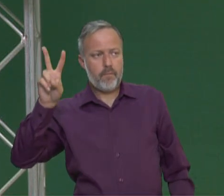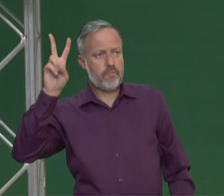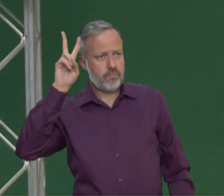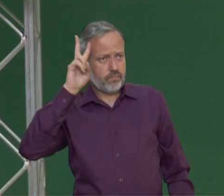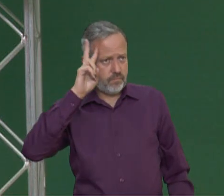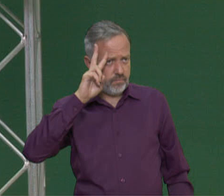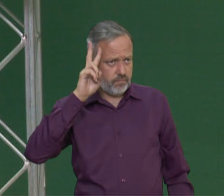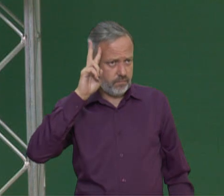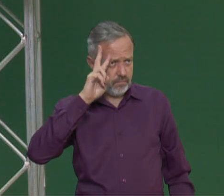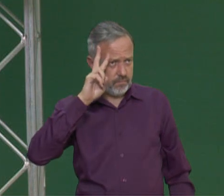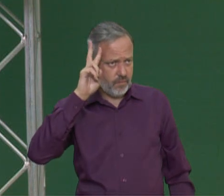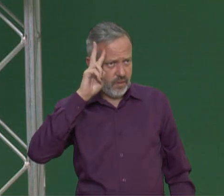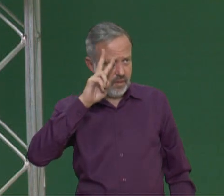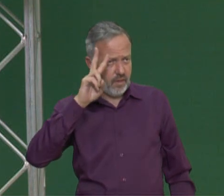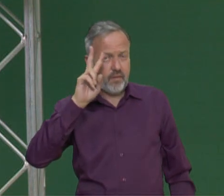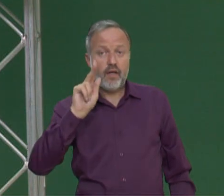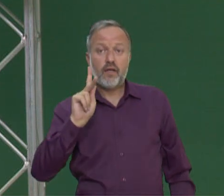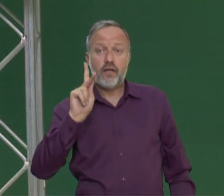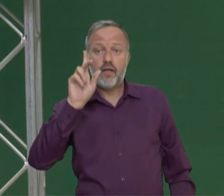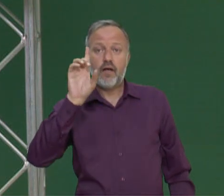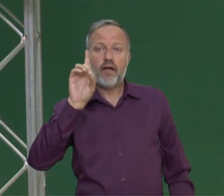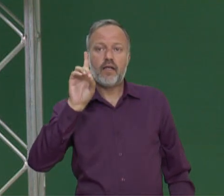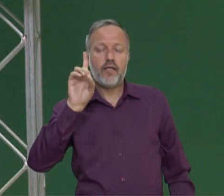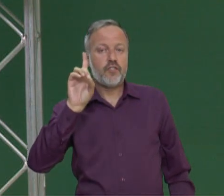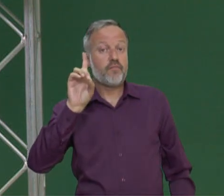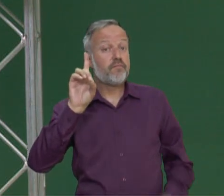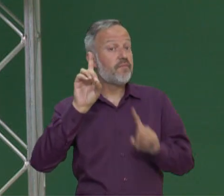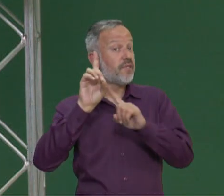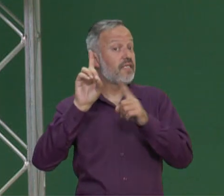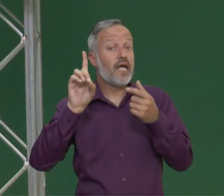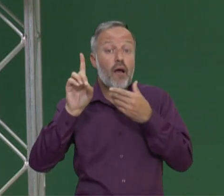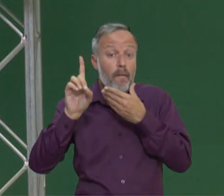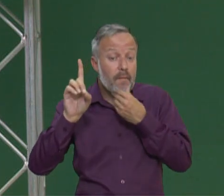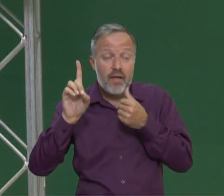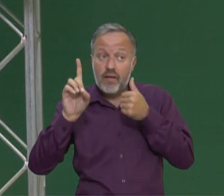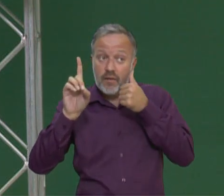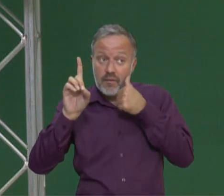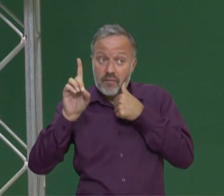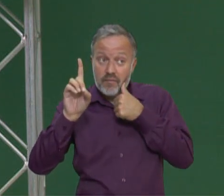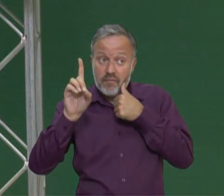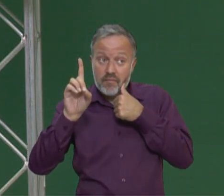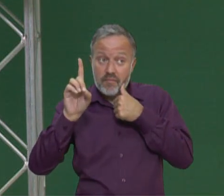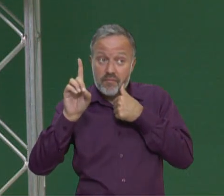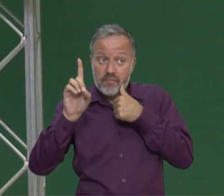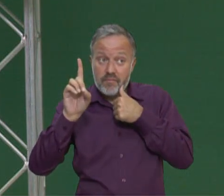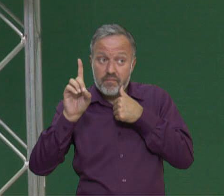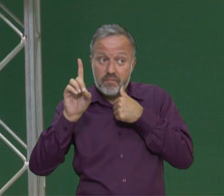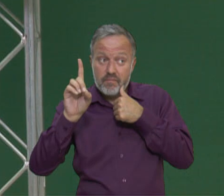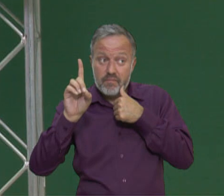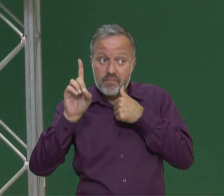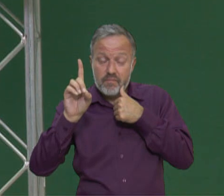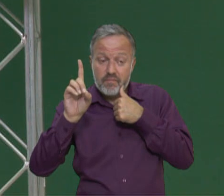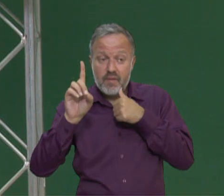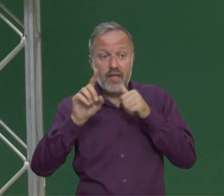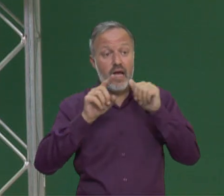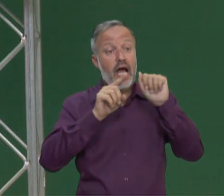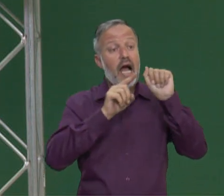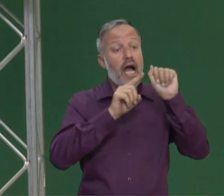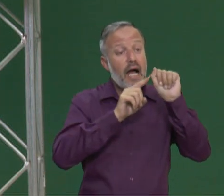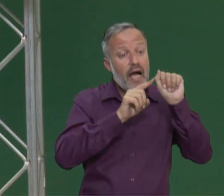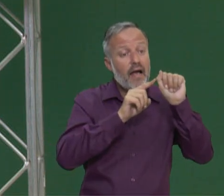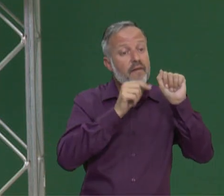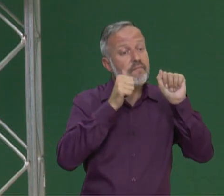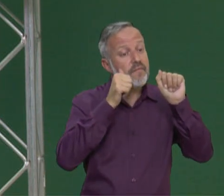kid é criança, a gente não sabe se é menino ou menina, mas veio she. Então, é a criança e é uma